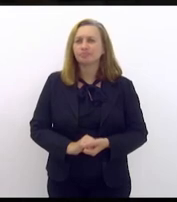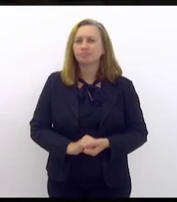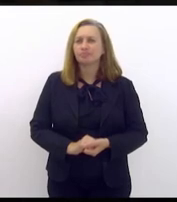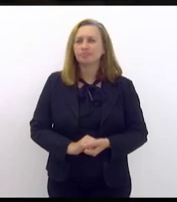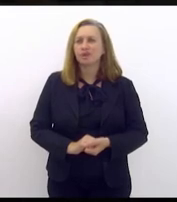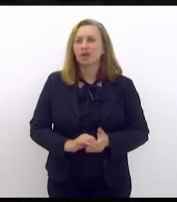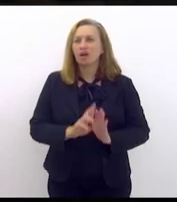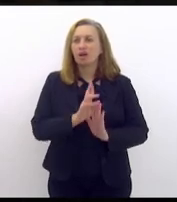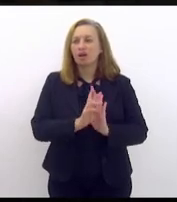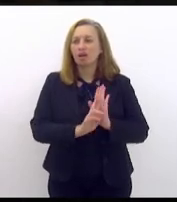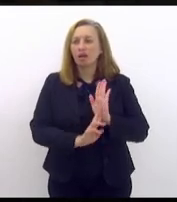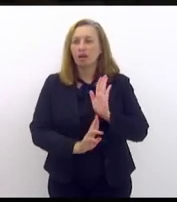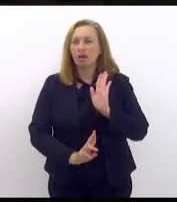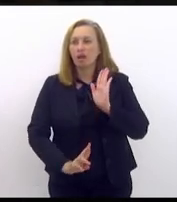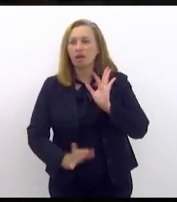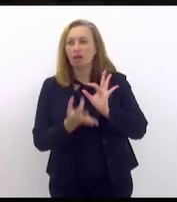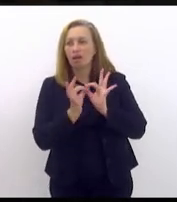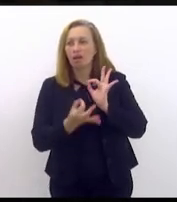extenso,